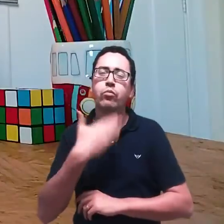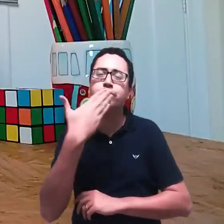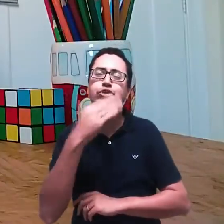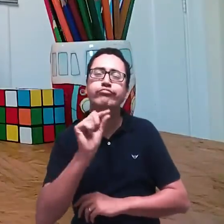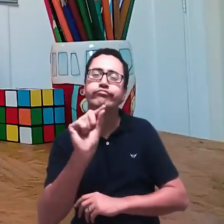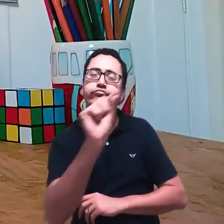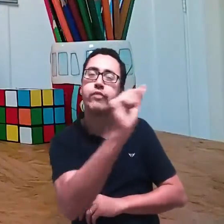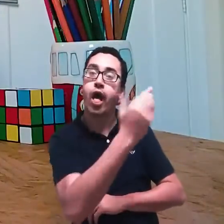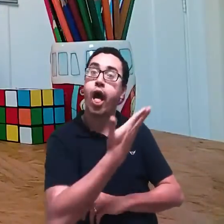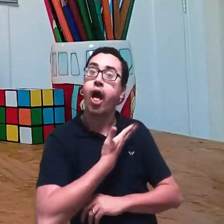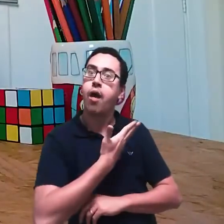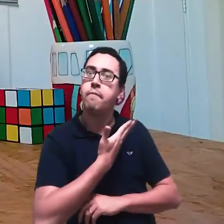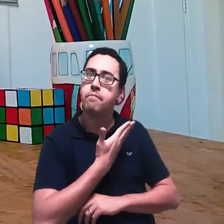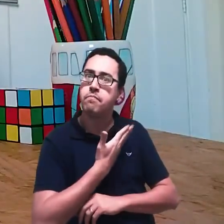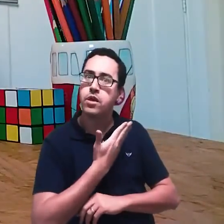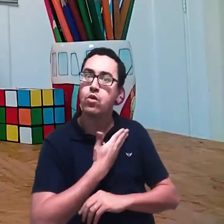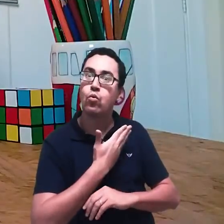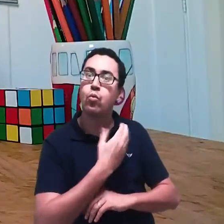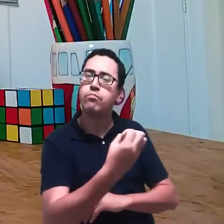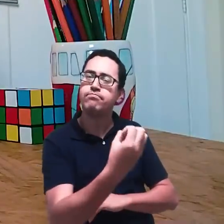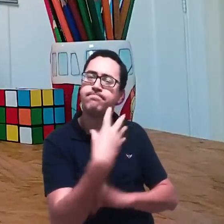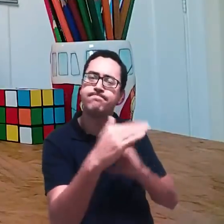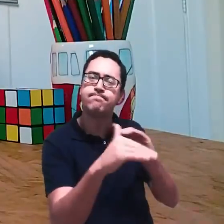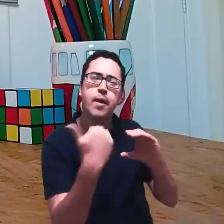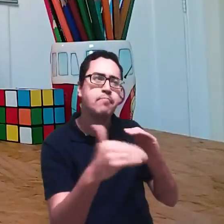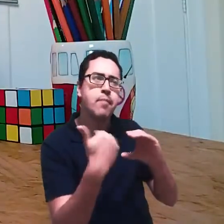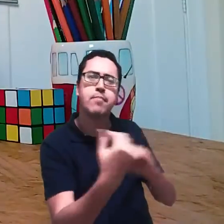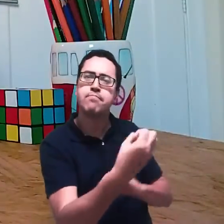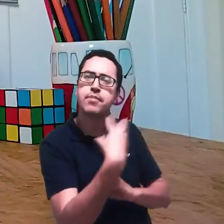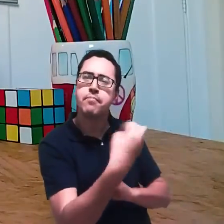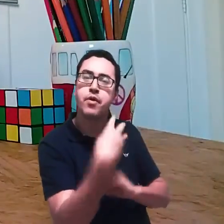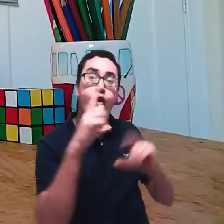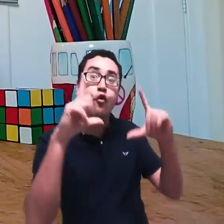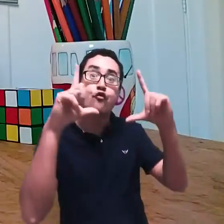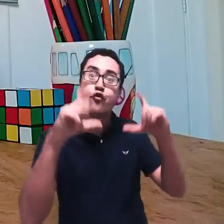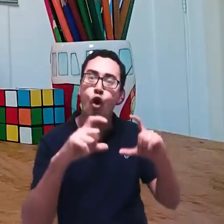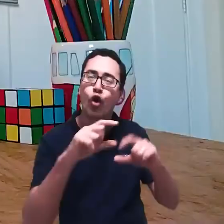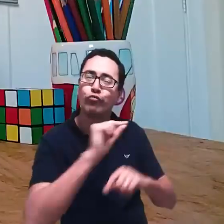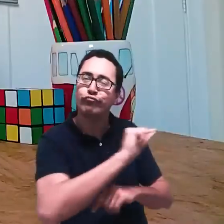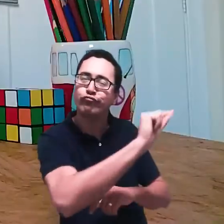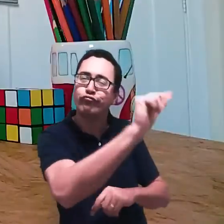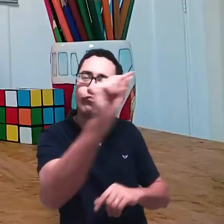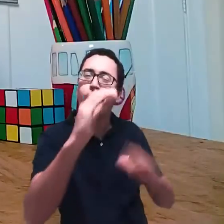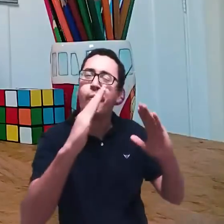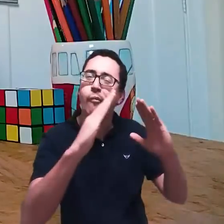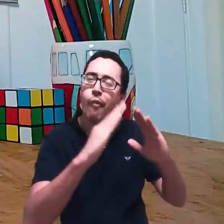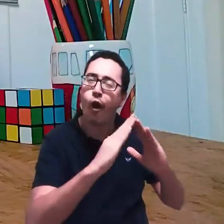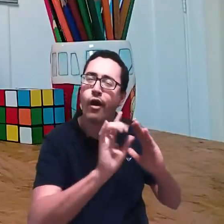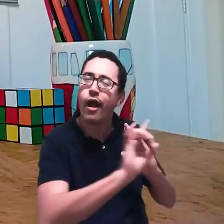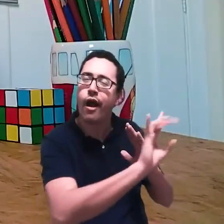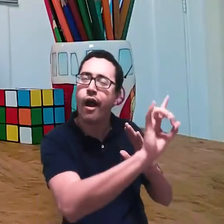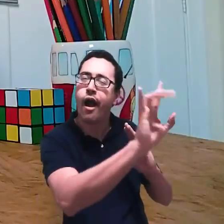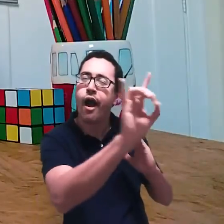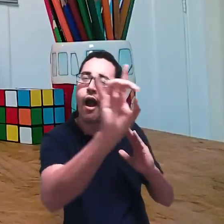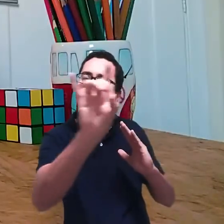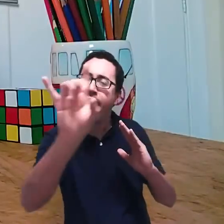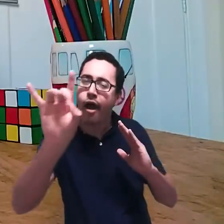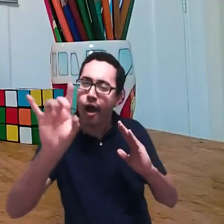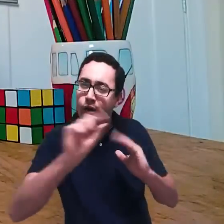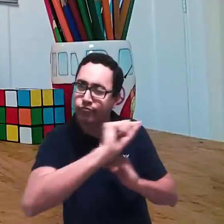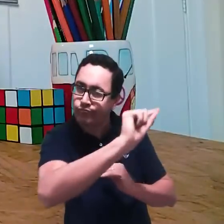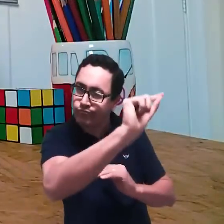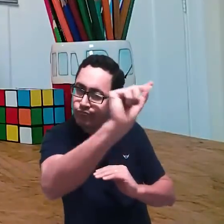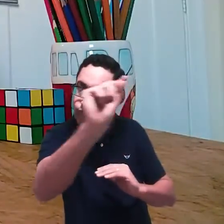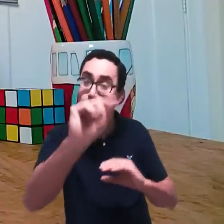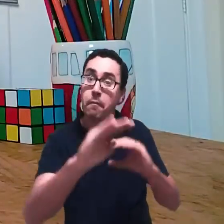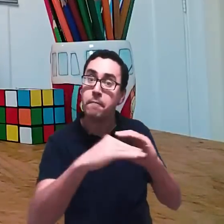me mandarem fotos que elas tiraram com os celulares delas dos lugares onde elas estavam. E aí eu